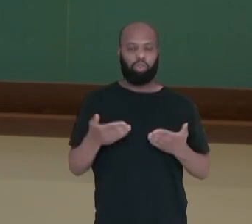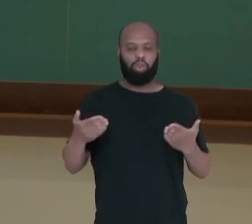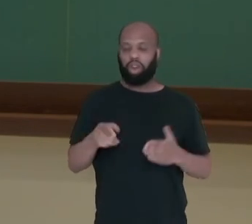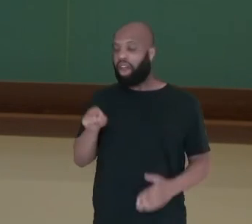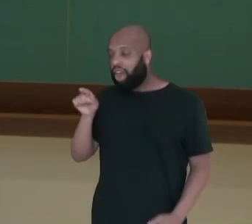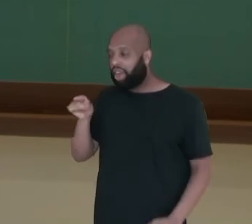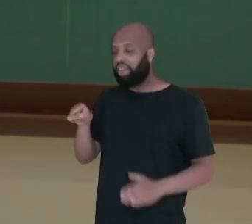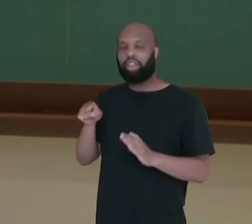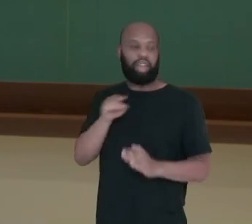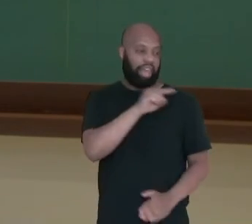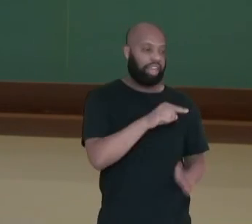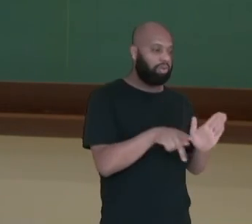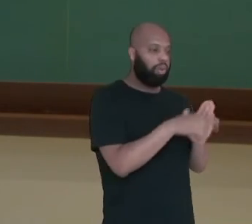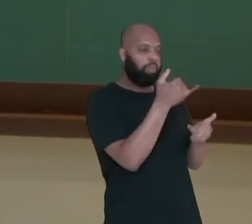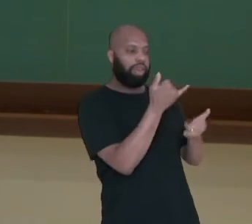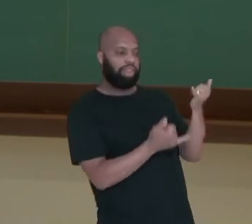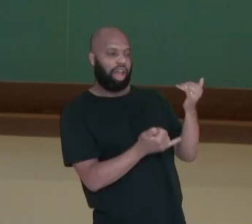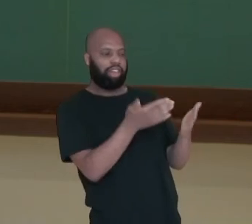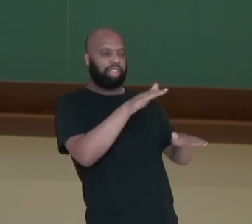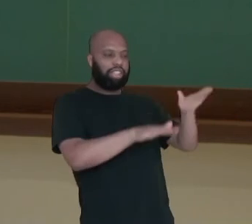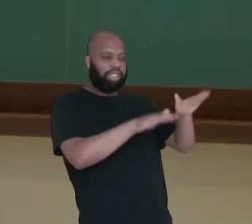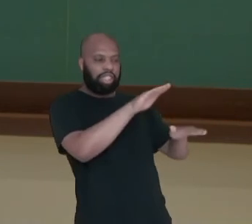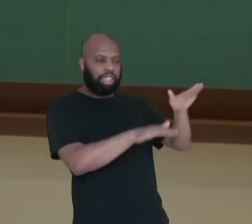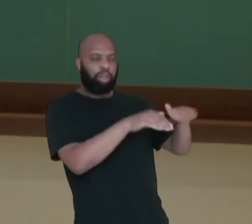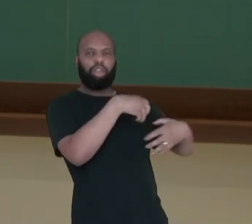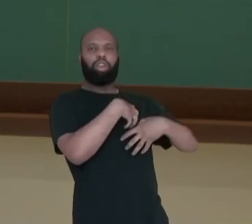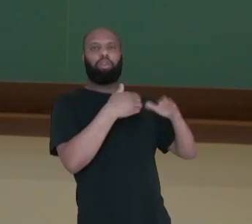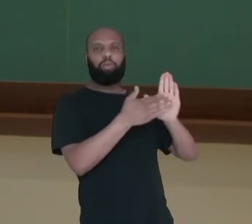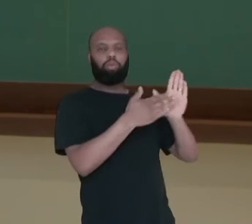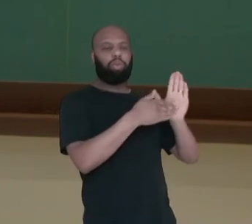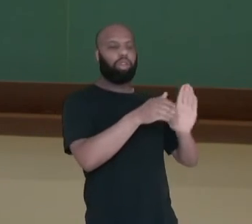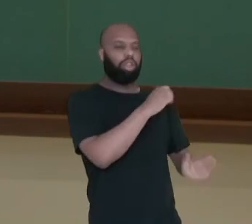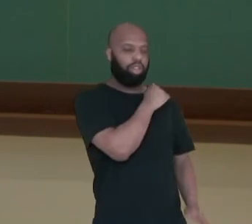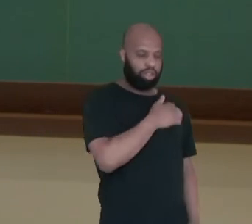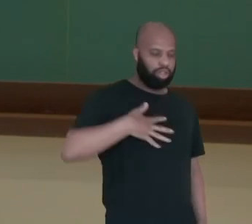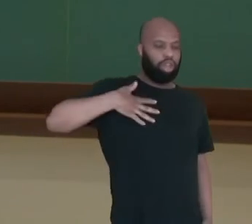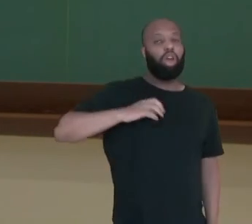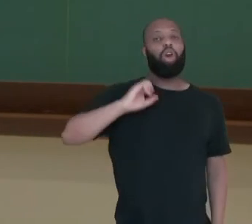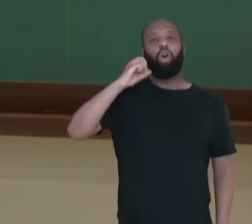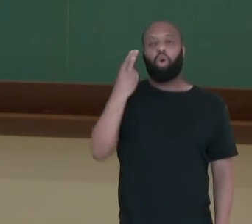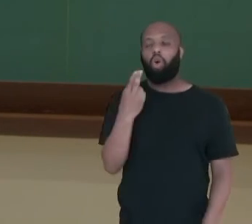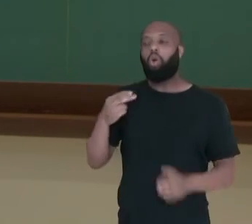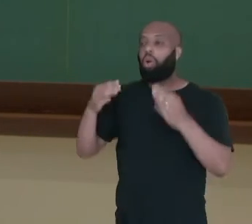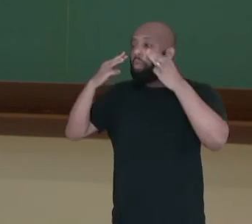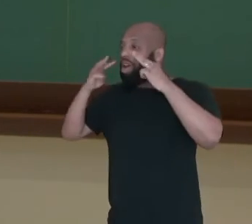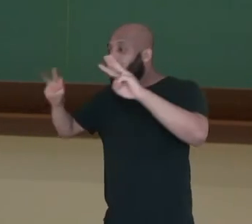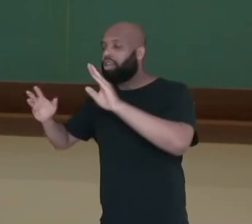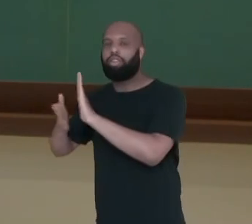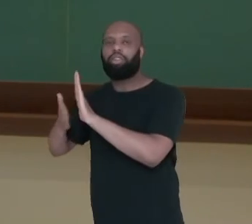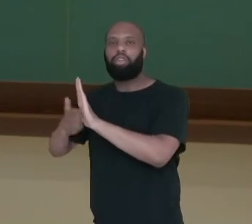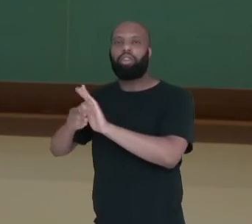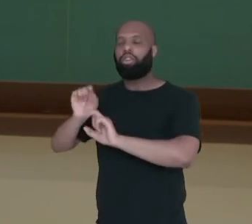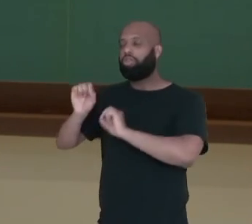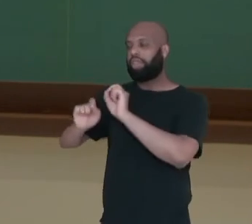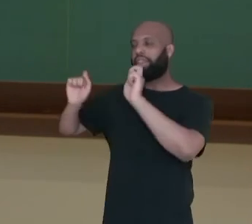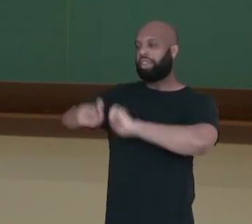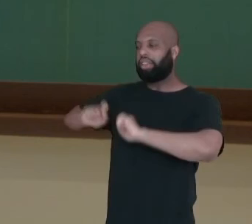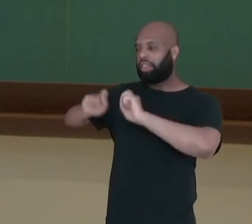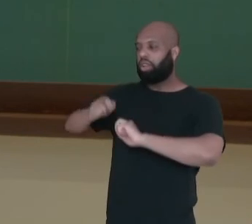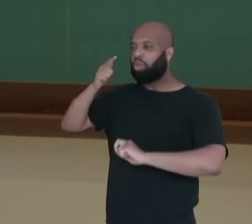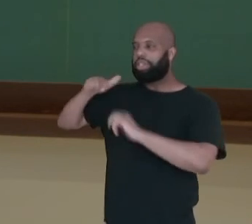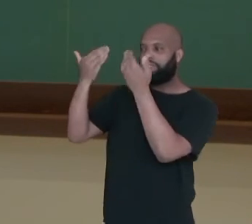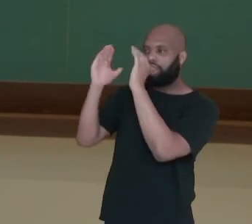no sentido da mediania, do equilíbrio, como propunha lá o Aristóteles, ou a virtude, essa capacidade